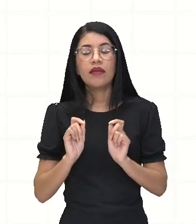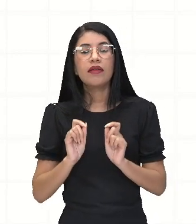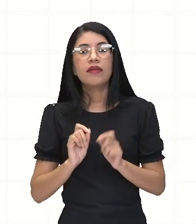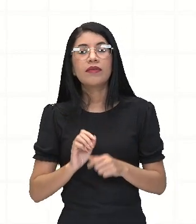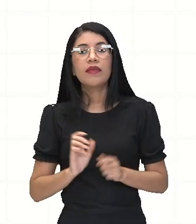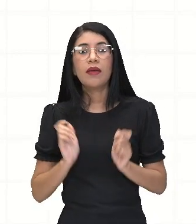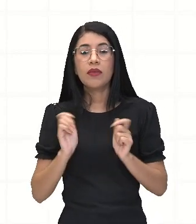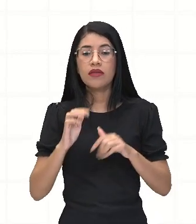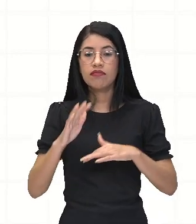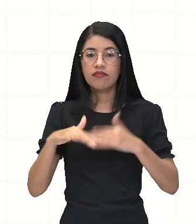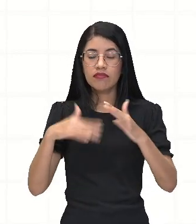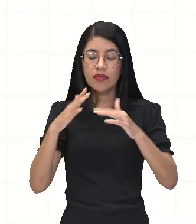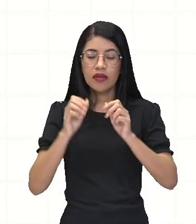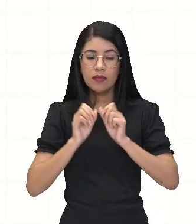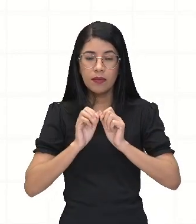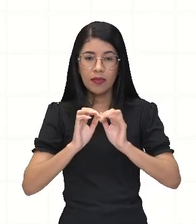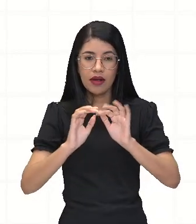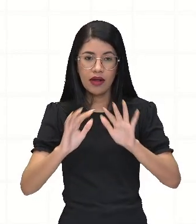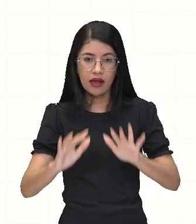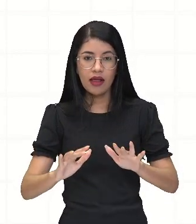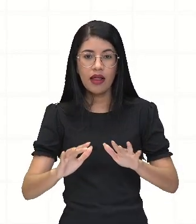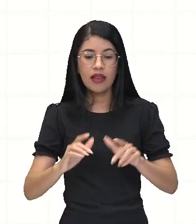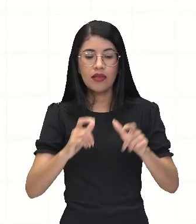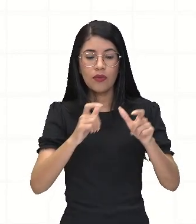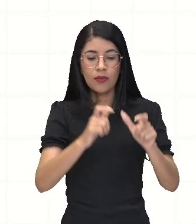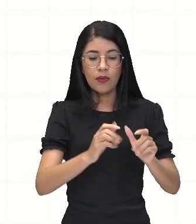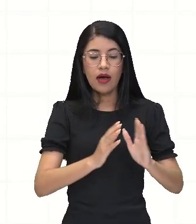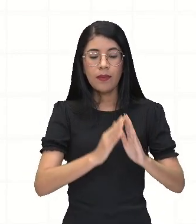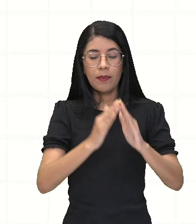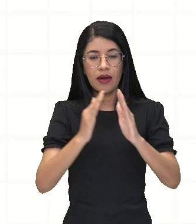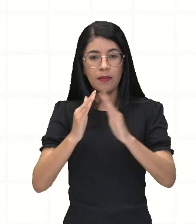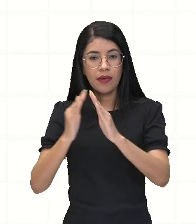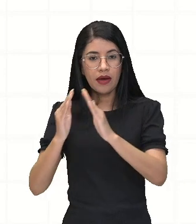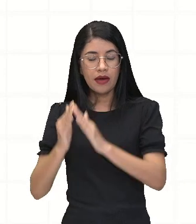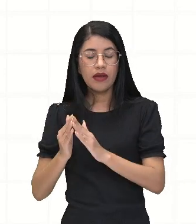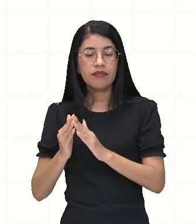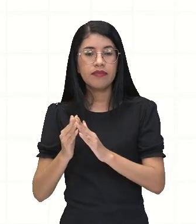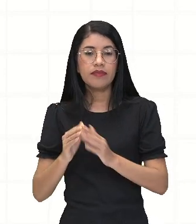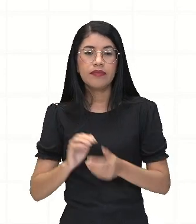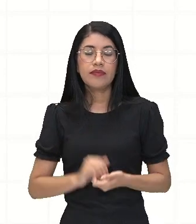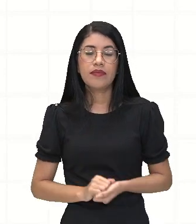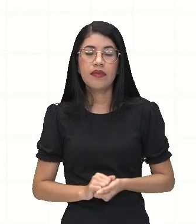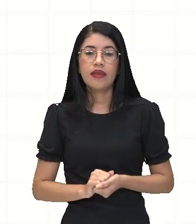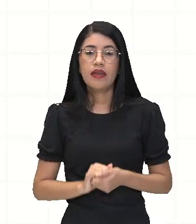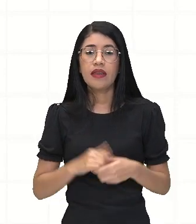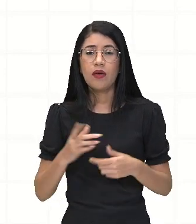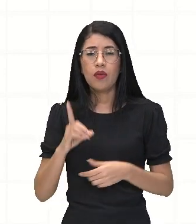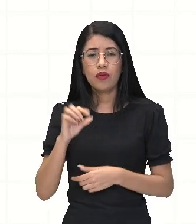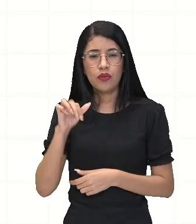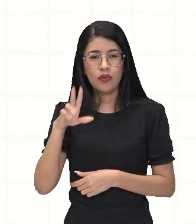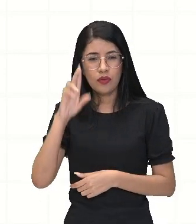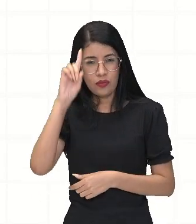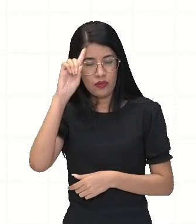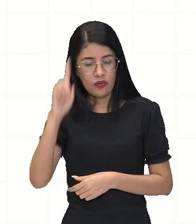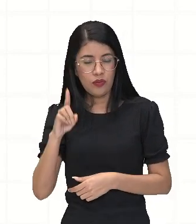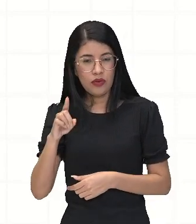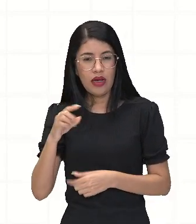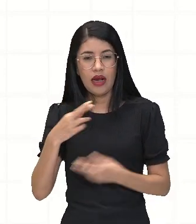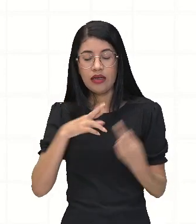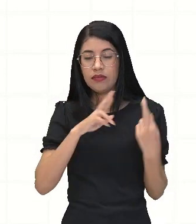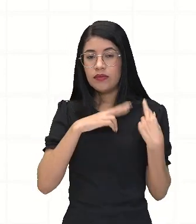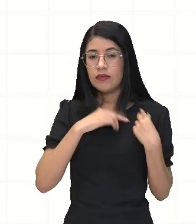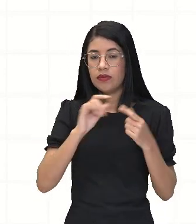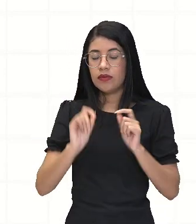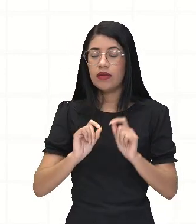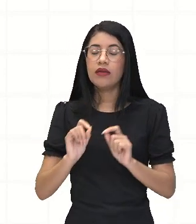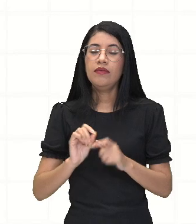de uma ocupação fundada numa vila erigida pelo donatário. Então, o donatário ele tinha essa responsabilidade de